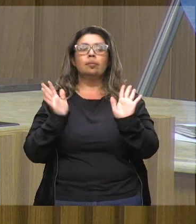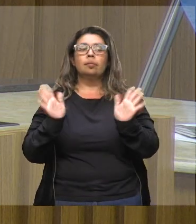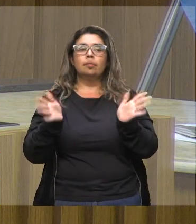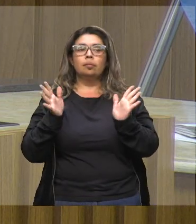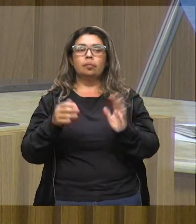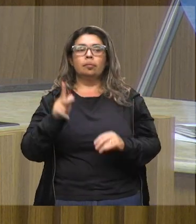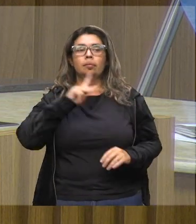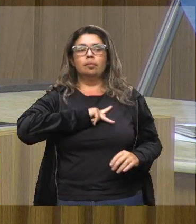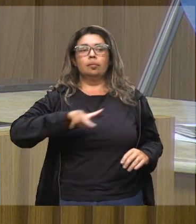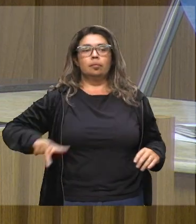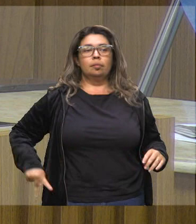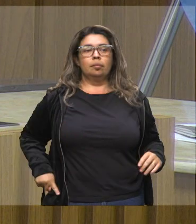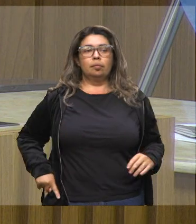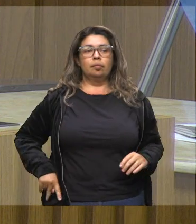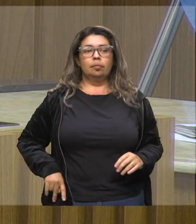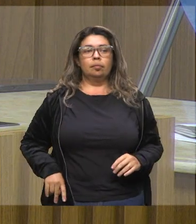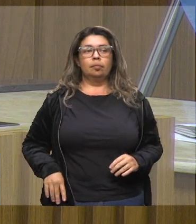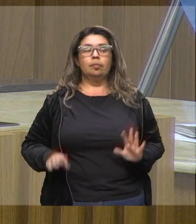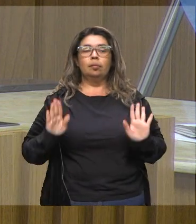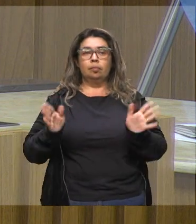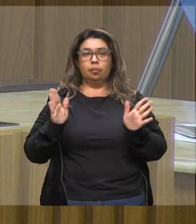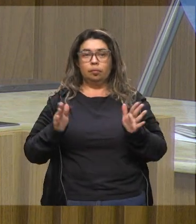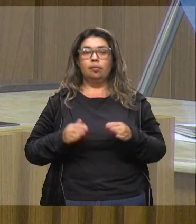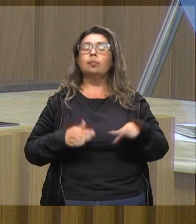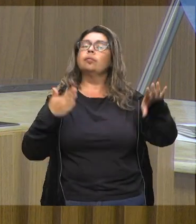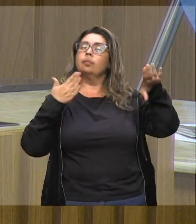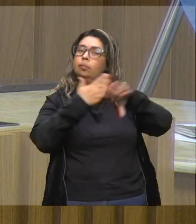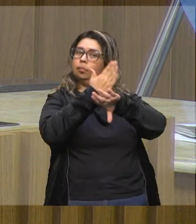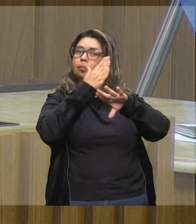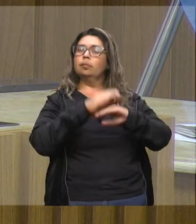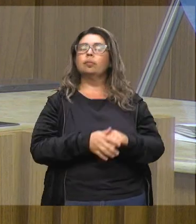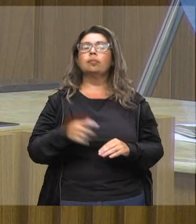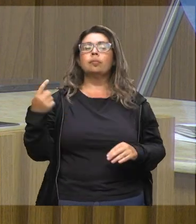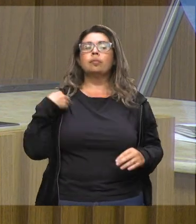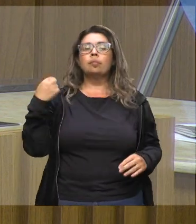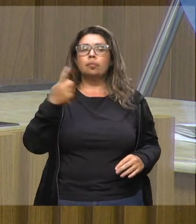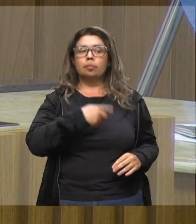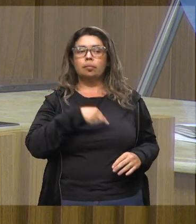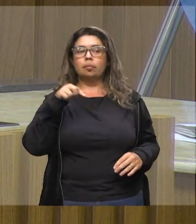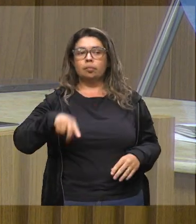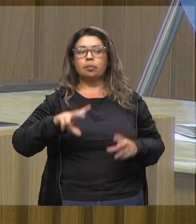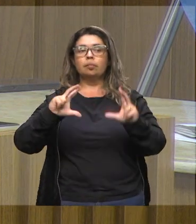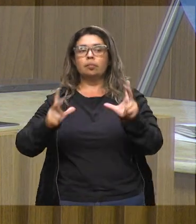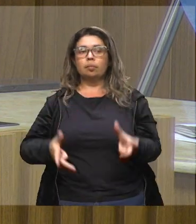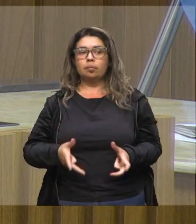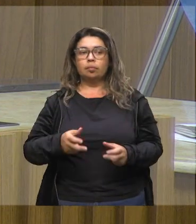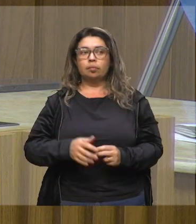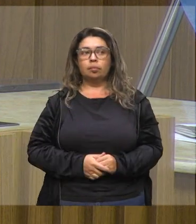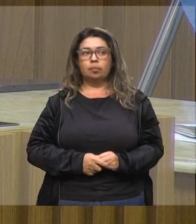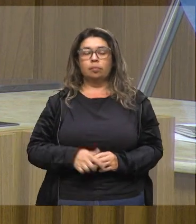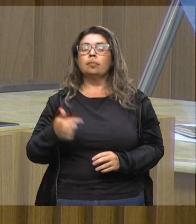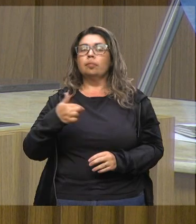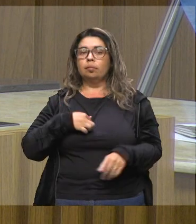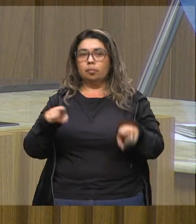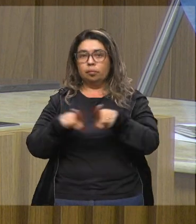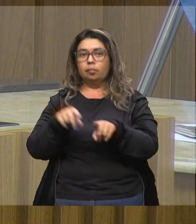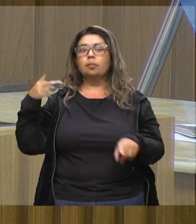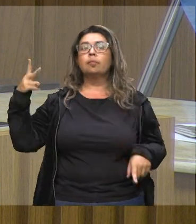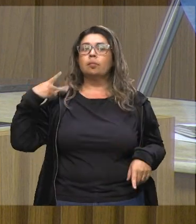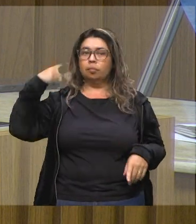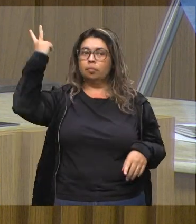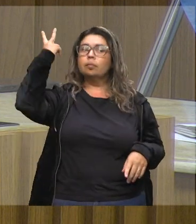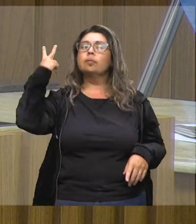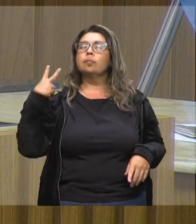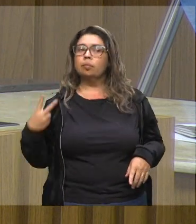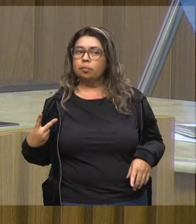o presidente está para sancionar, e aqui nós, dessa Casa de Lei, eu, enquanto vereadora Viviane